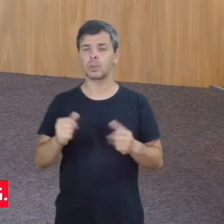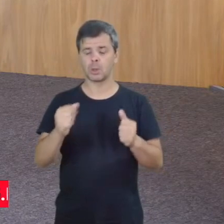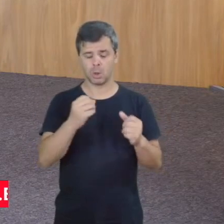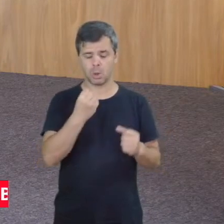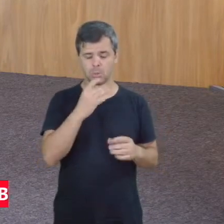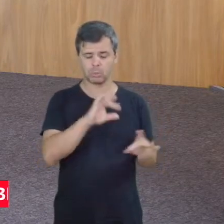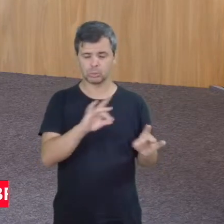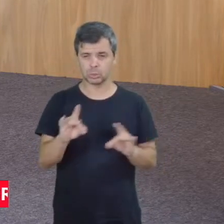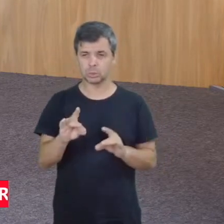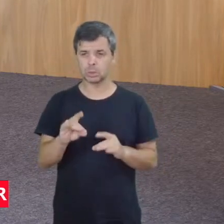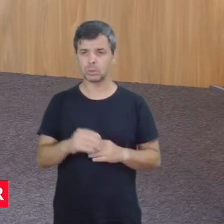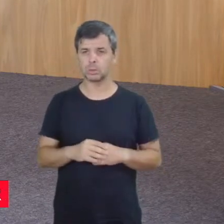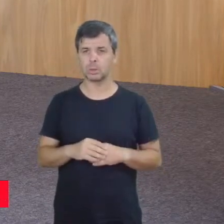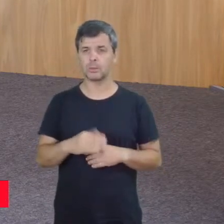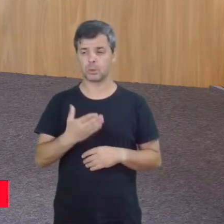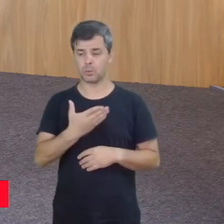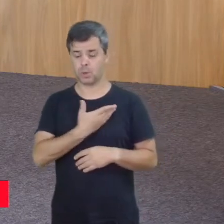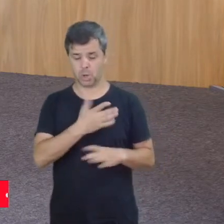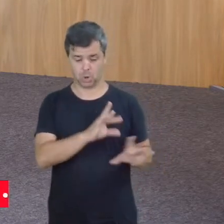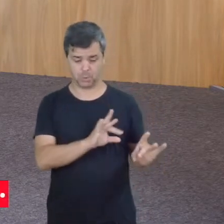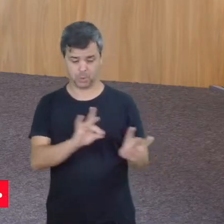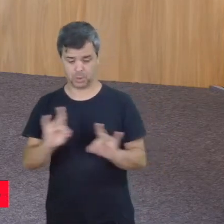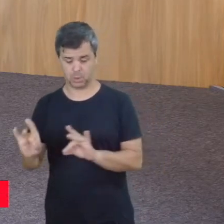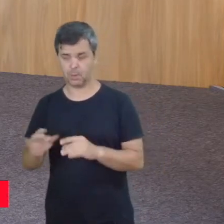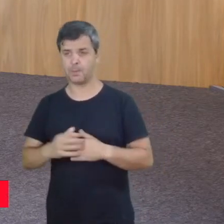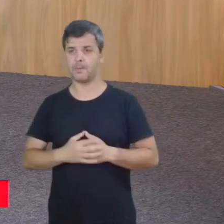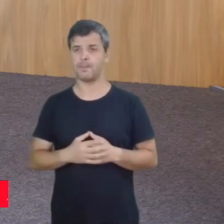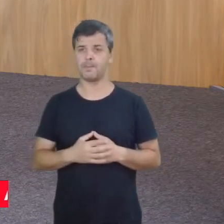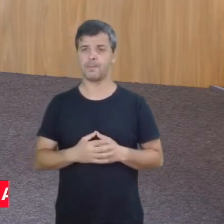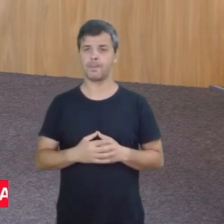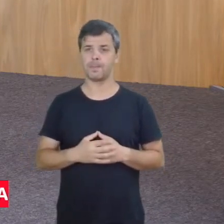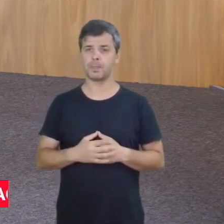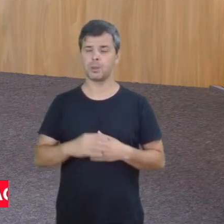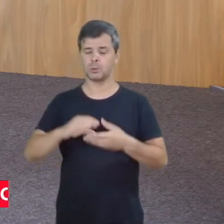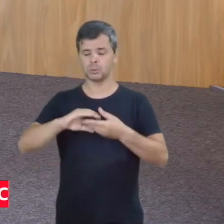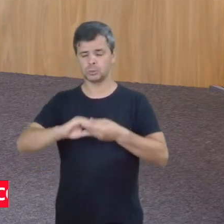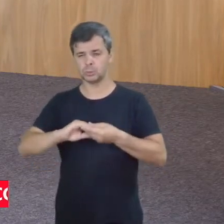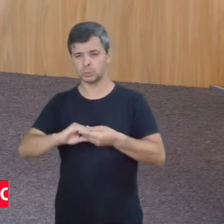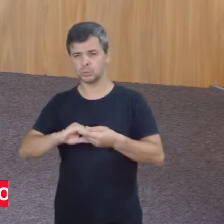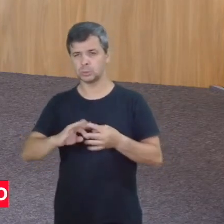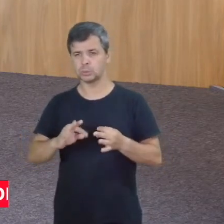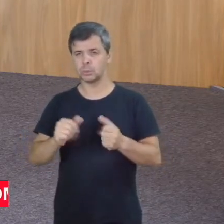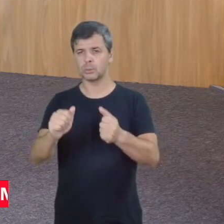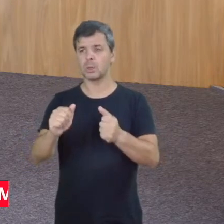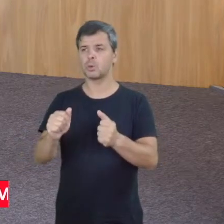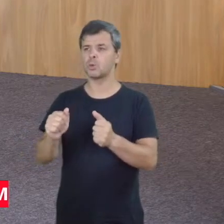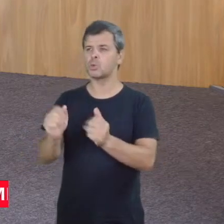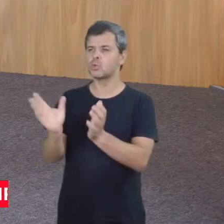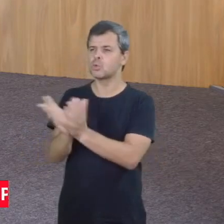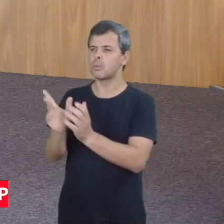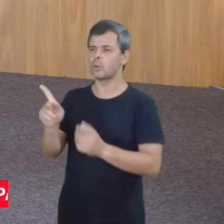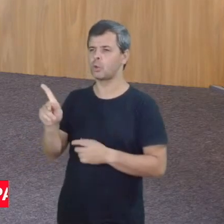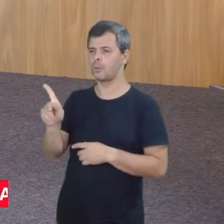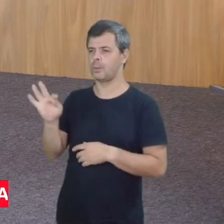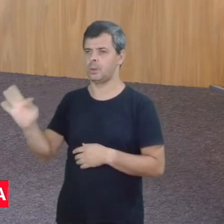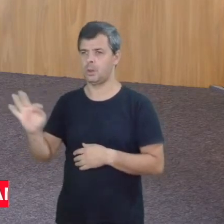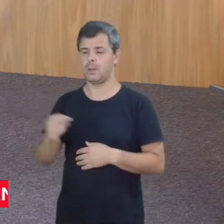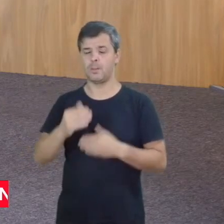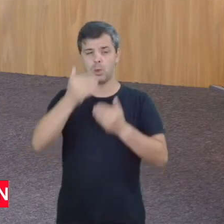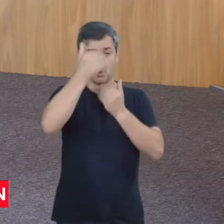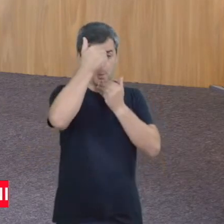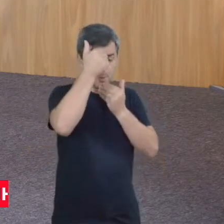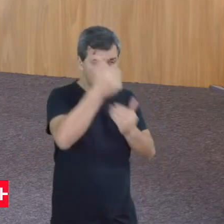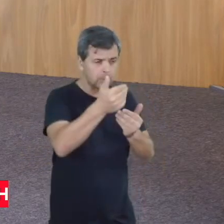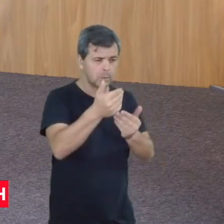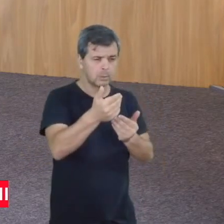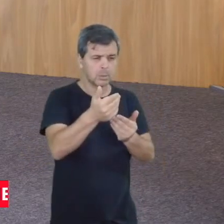dia, Amanda, bom dia aos que nos acompanham, e uma saudação especial aí à militância do PT. Muito obrigada por